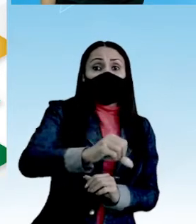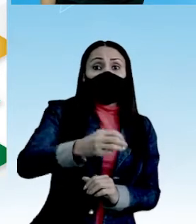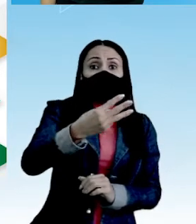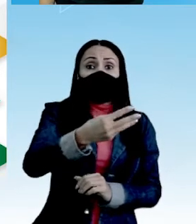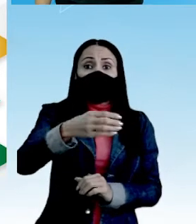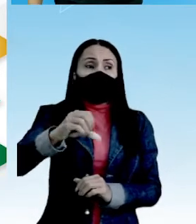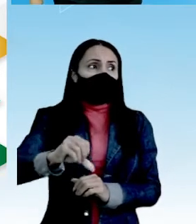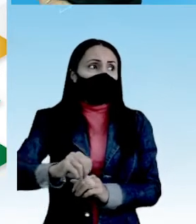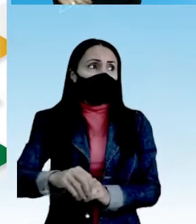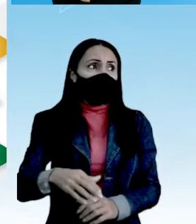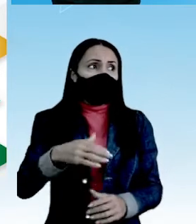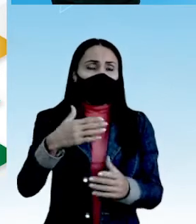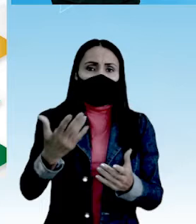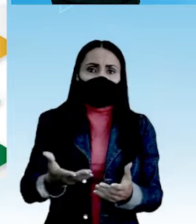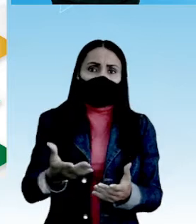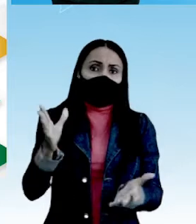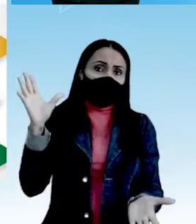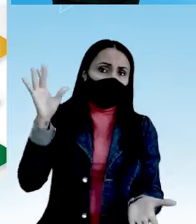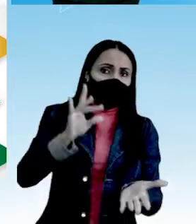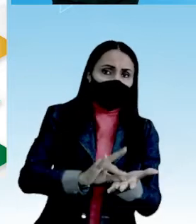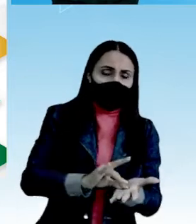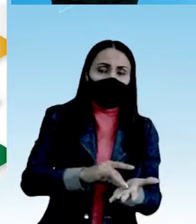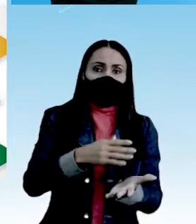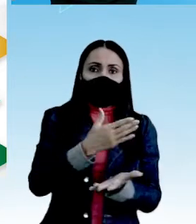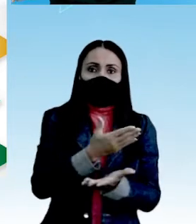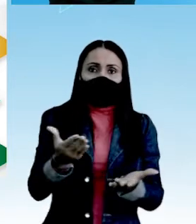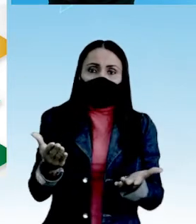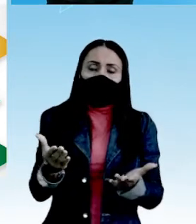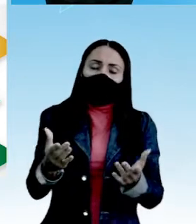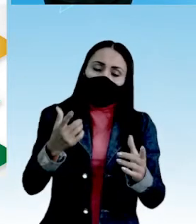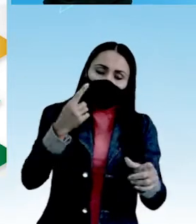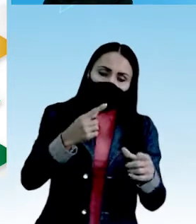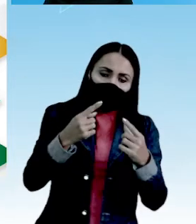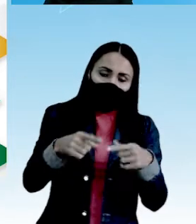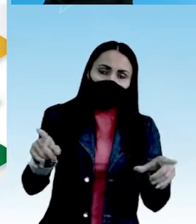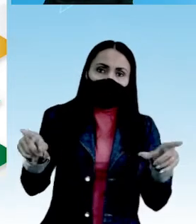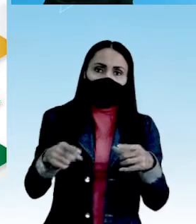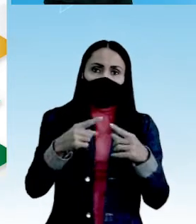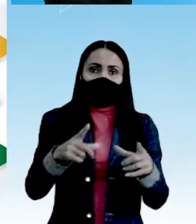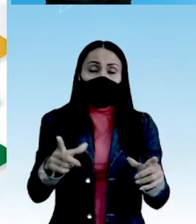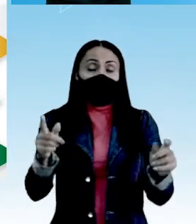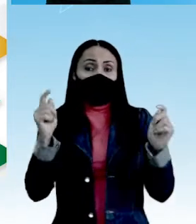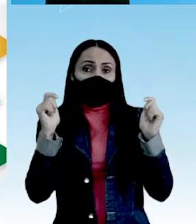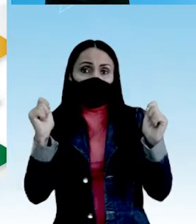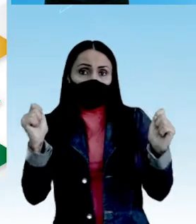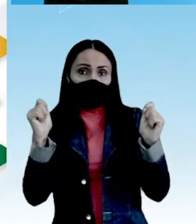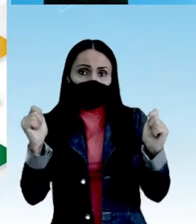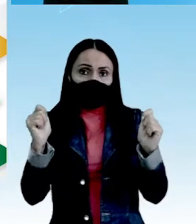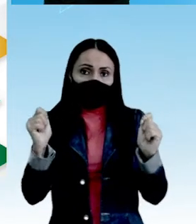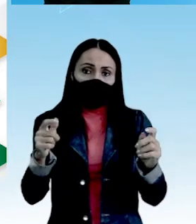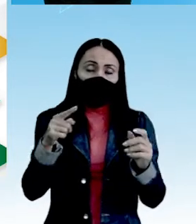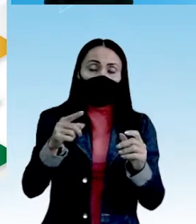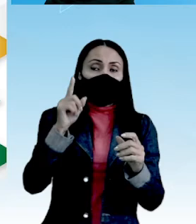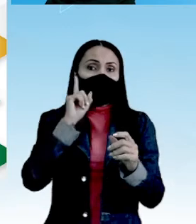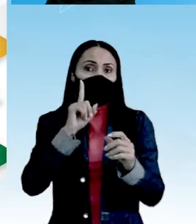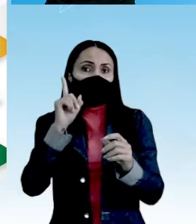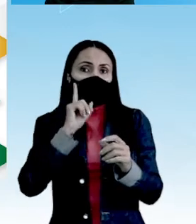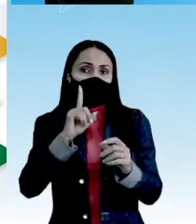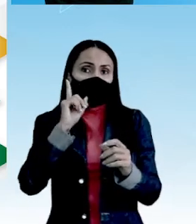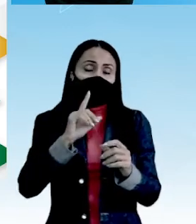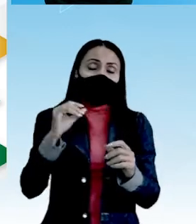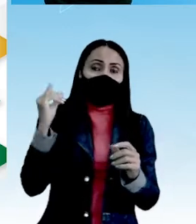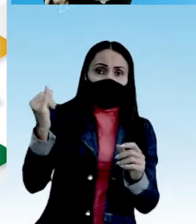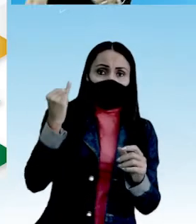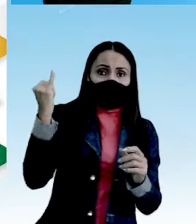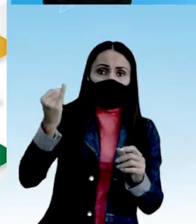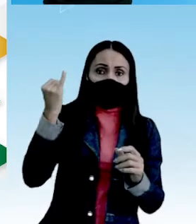viu sua carreira se consolidar com a interpretação da música Strange Fruit, uma canção de protesto contra o racismo nos Estados Unidos. Então é muito importante falar